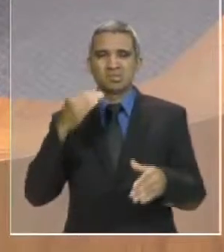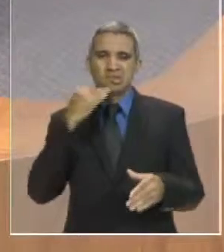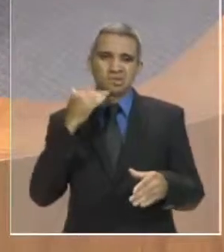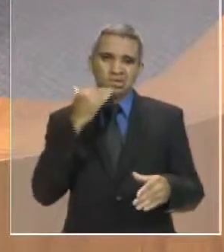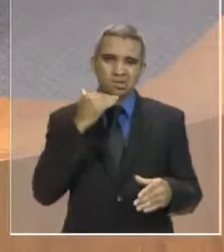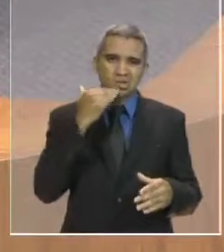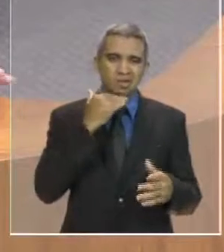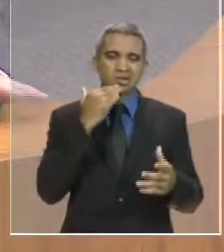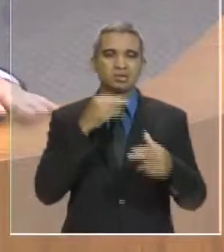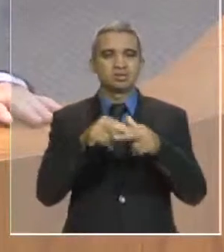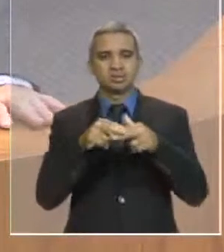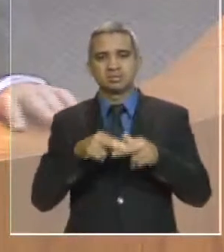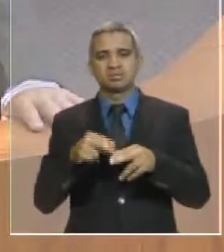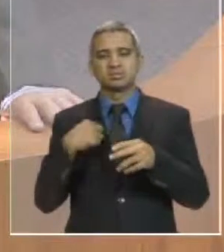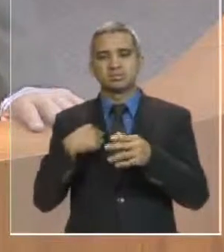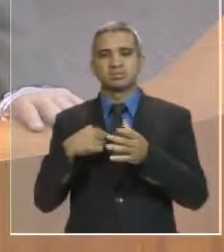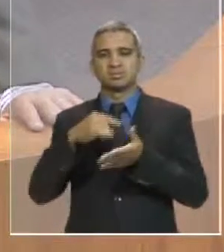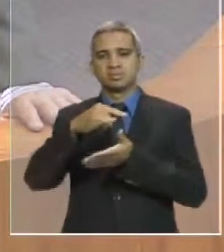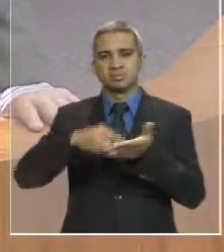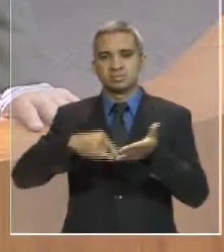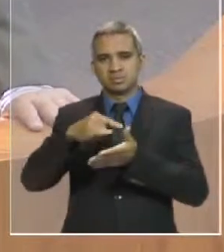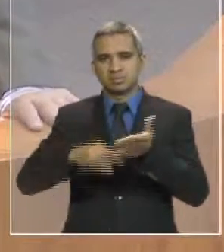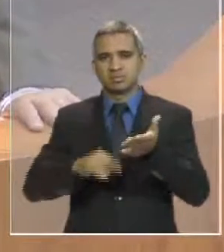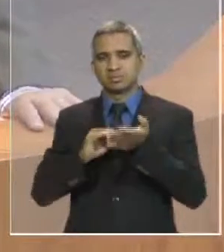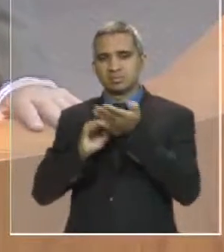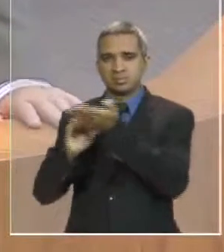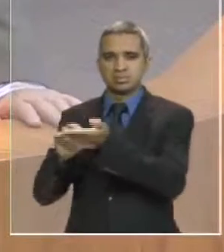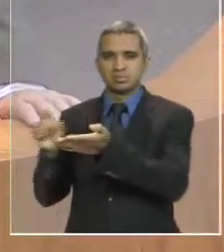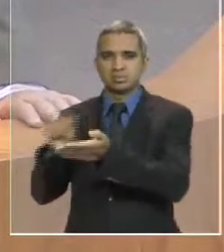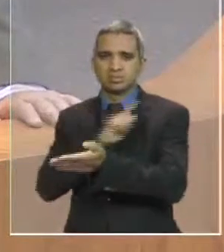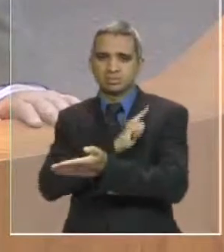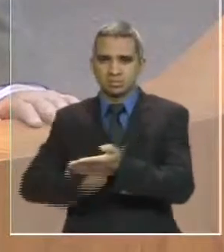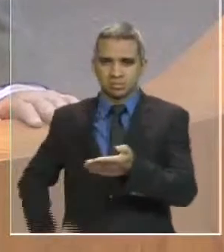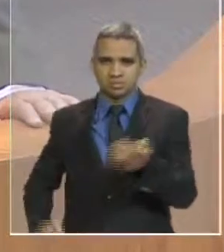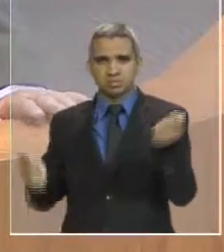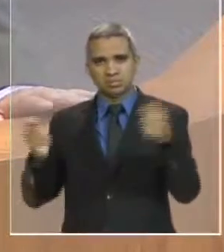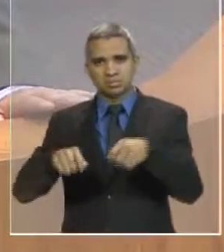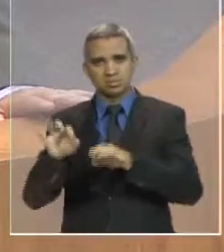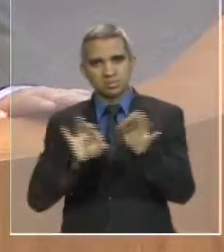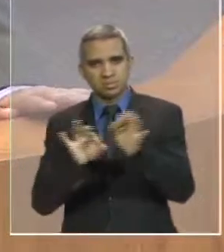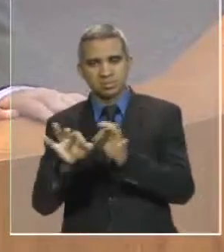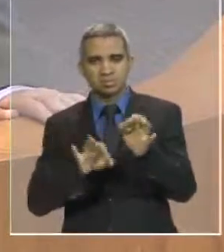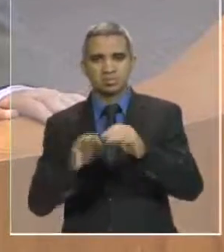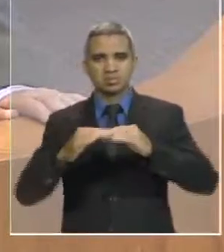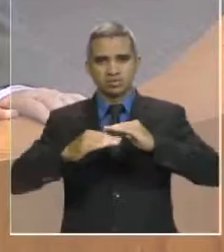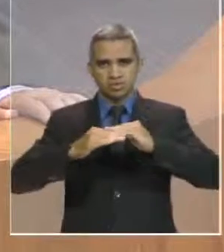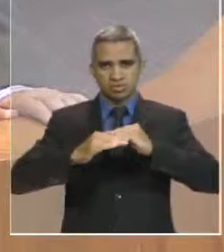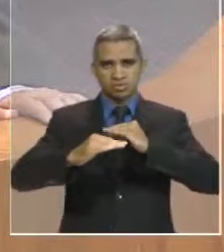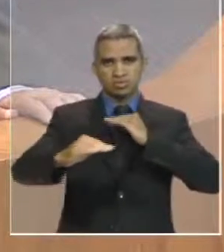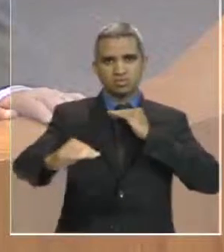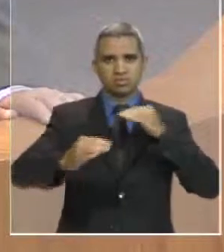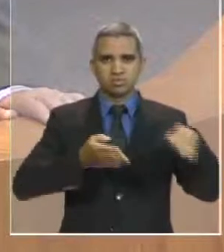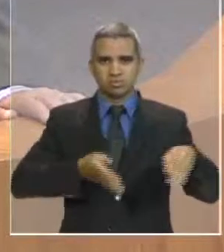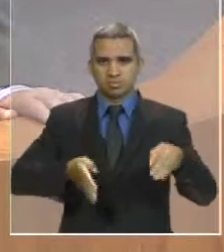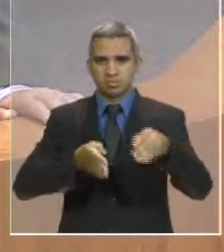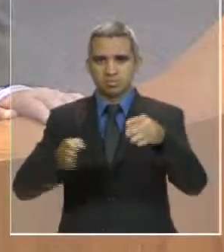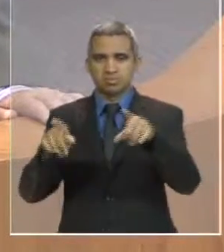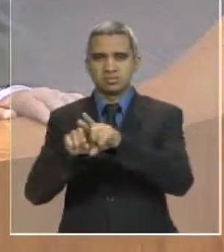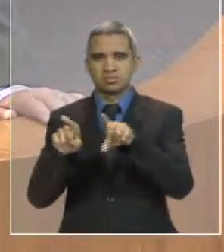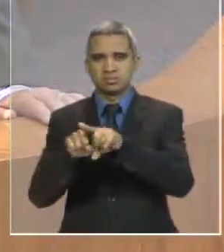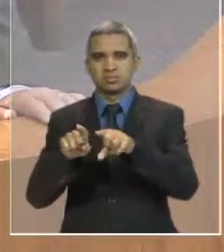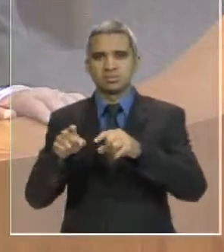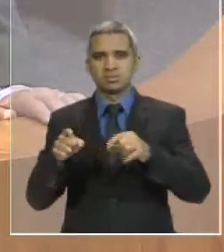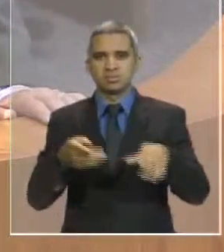verificar, principalmente, um trabalho de tapa-buraco, a situação é difícil, bem como também aqui saindo do Cujupe também, a estrada já está um pouco